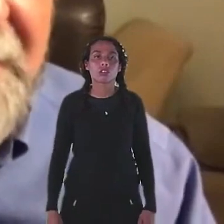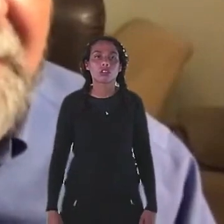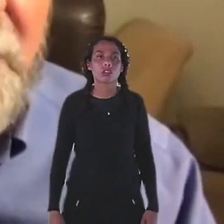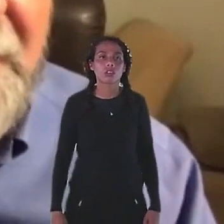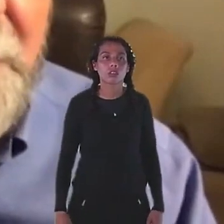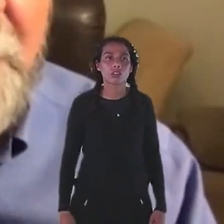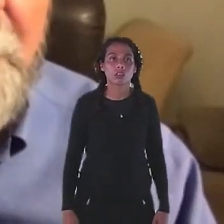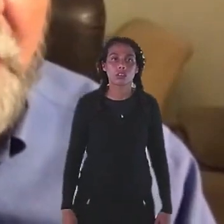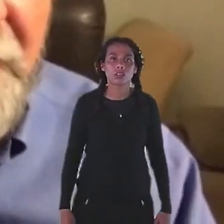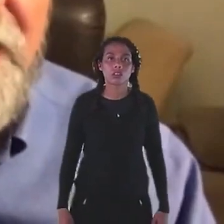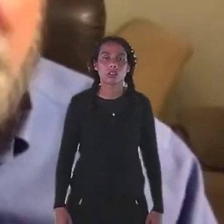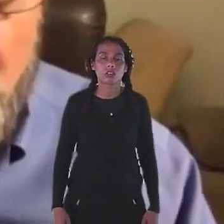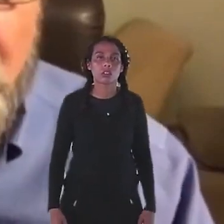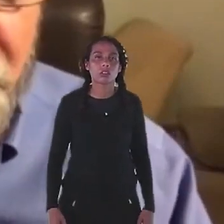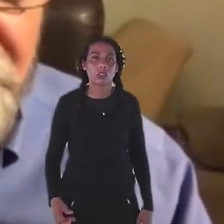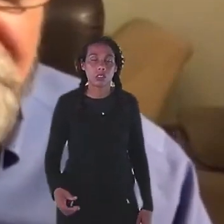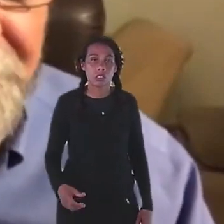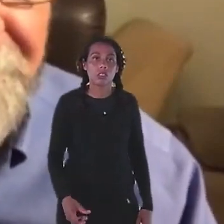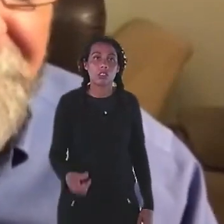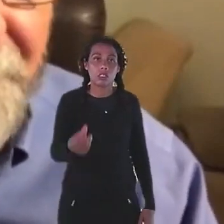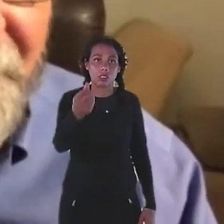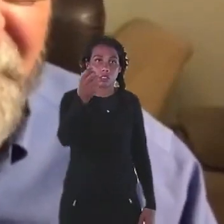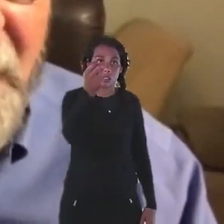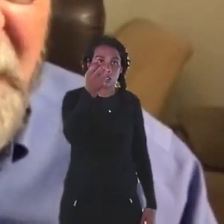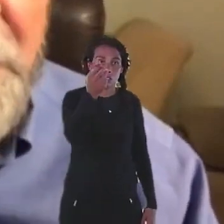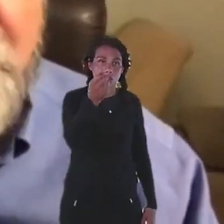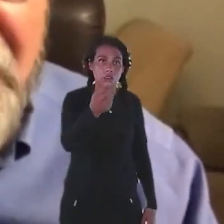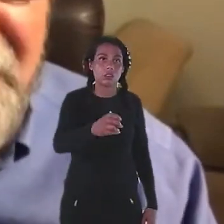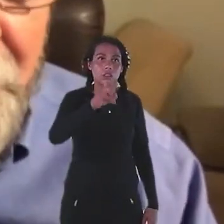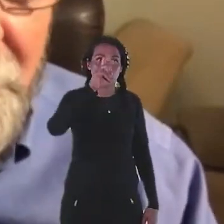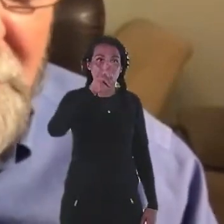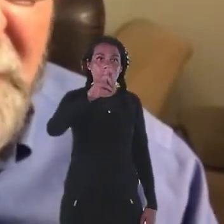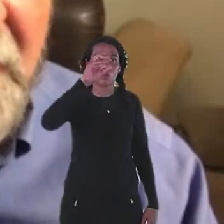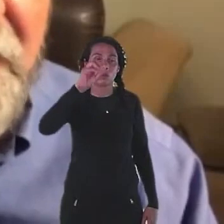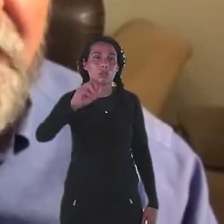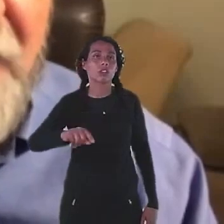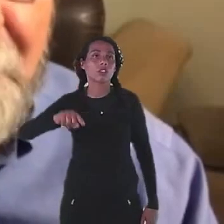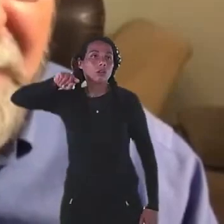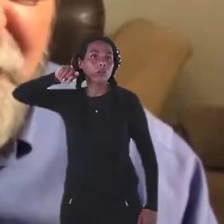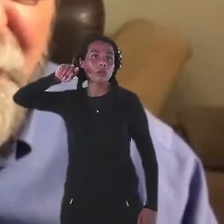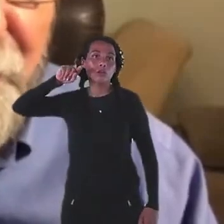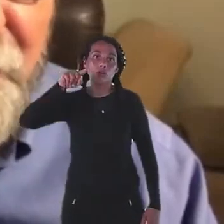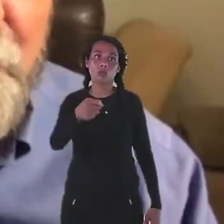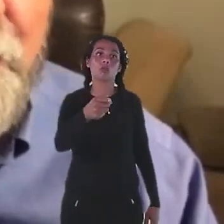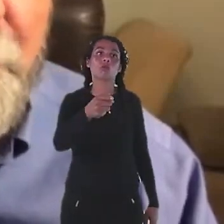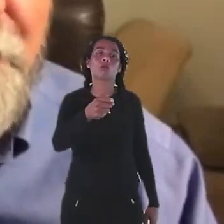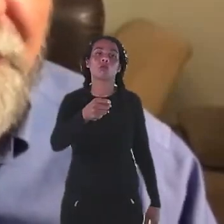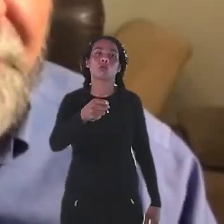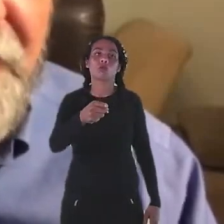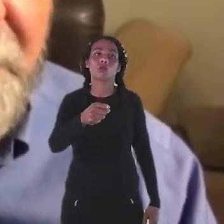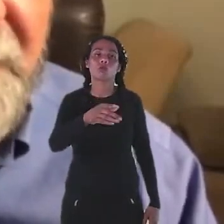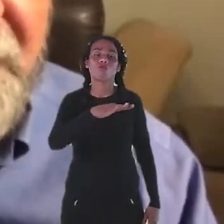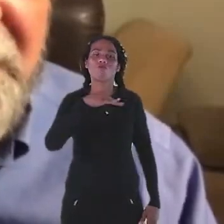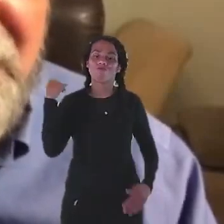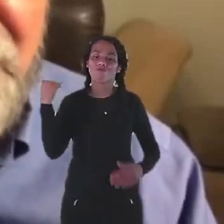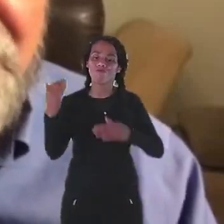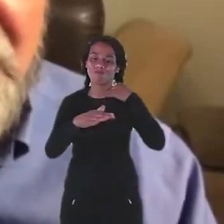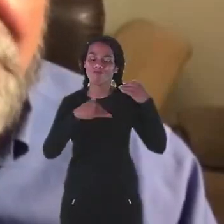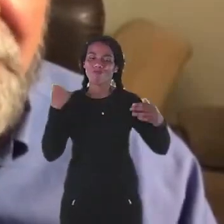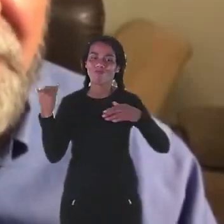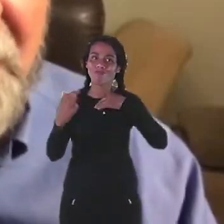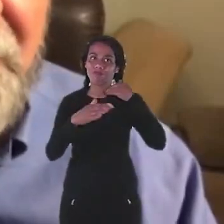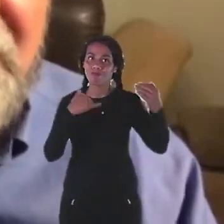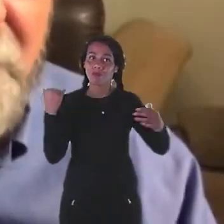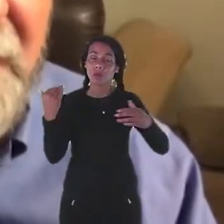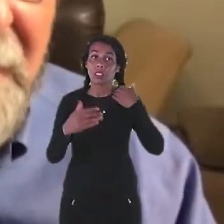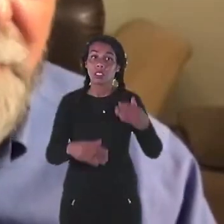próximo de 650 mil mortes de novo. E o Brasil já passou o número de vítimas fatais que os